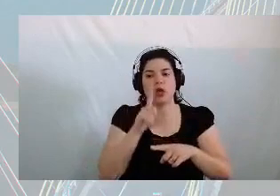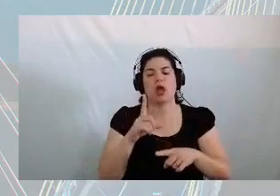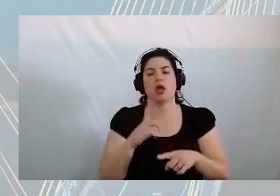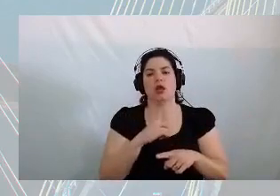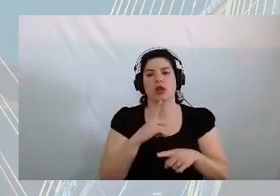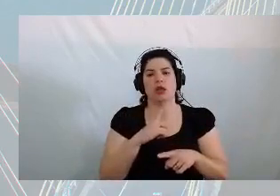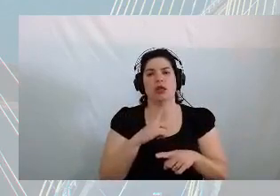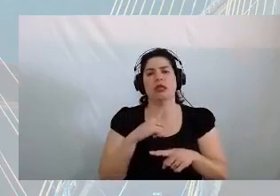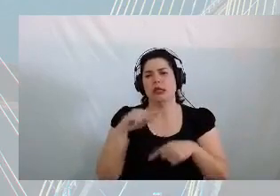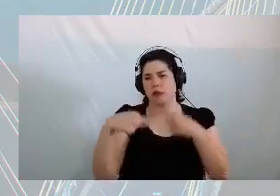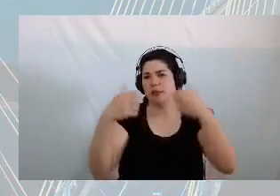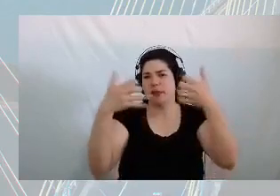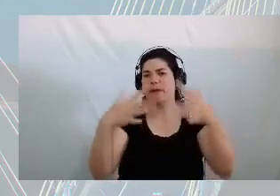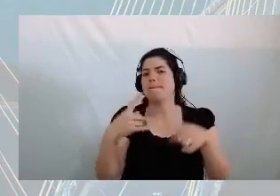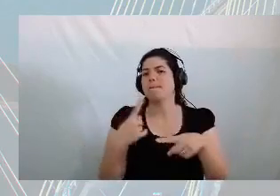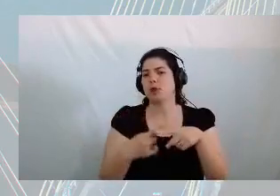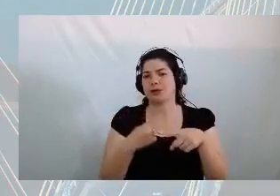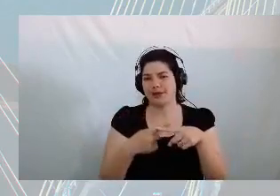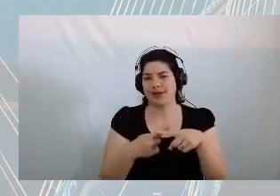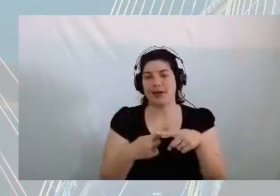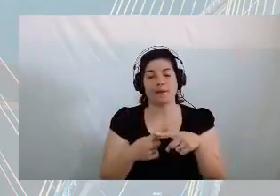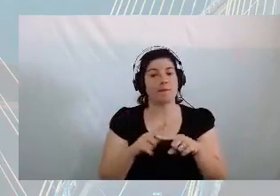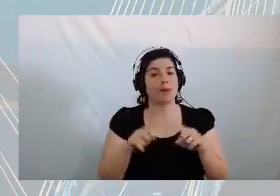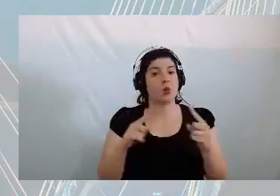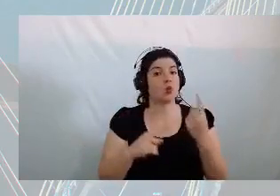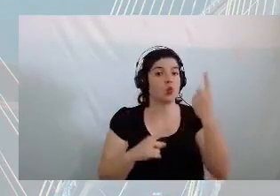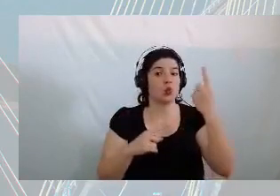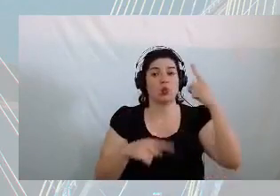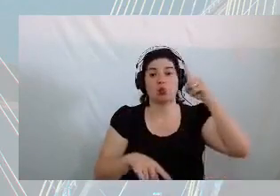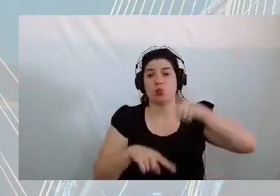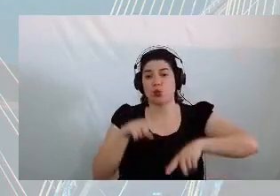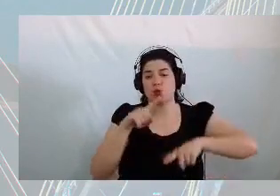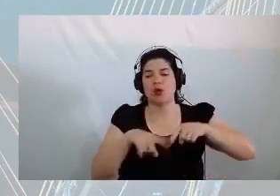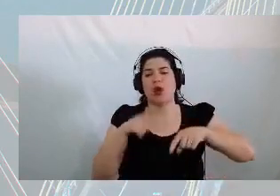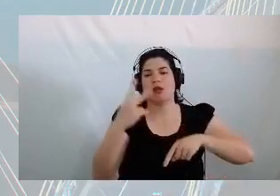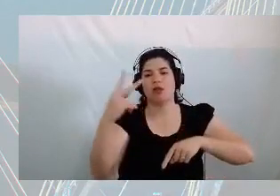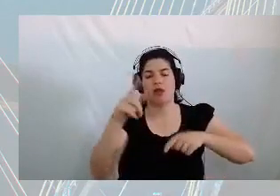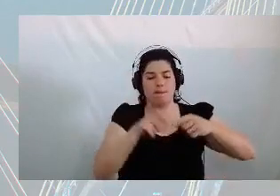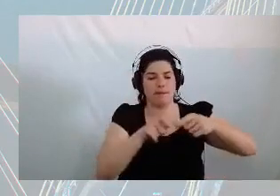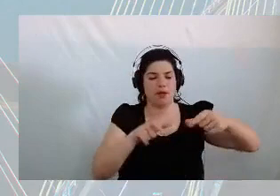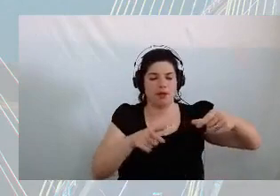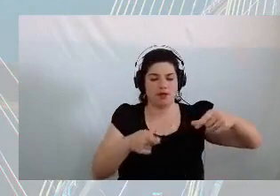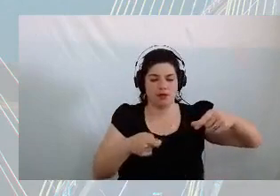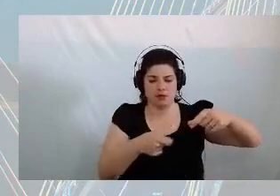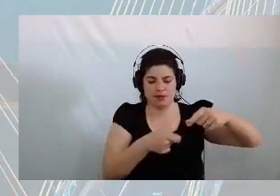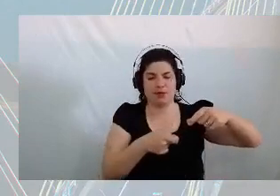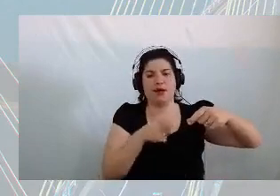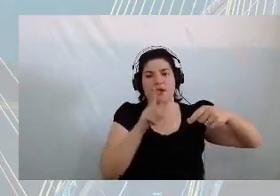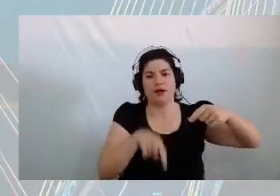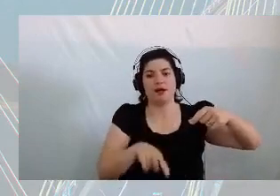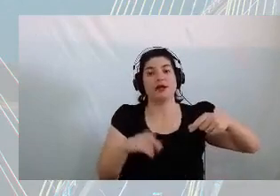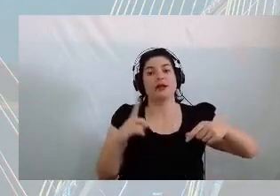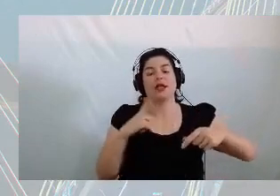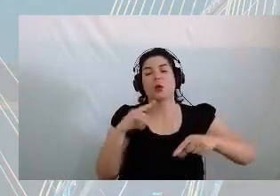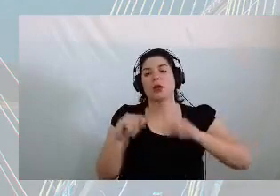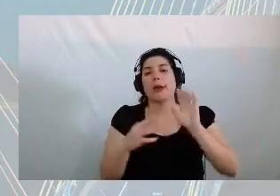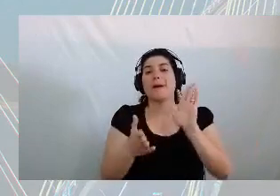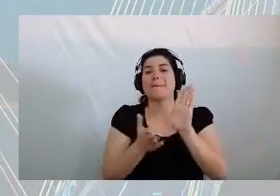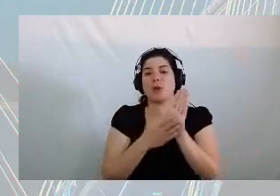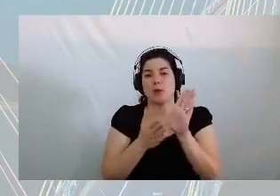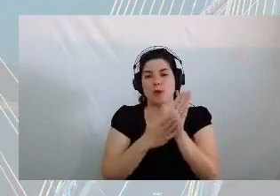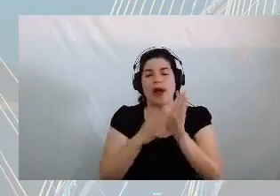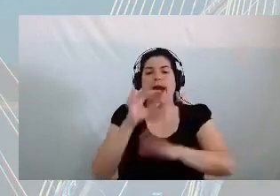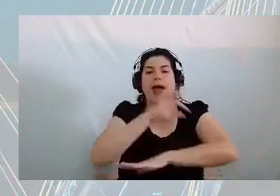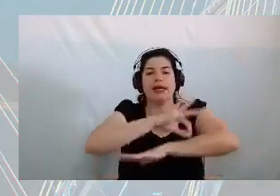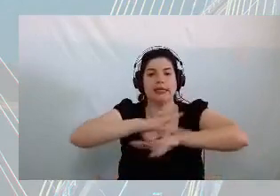porquê fazer isso, né? Mas num único produto, que era a maquininha de adquirência deles, né? A gente propôs uma arquitetura de dados, uma concepção ideal para